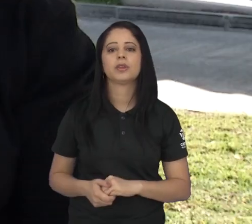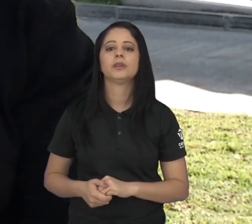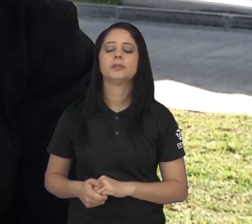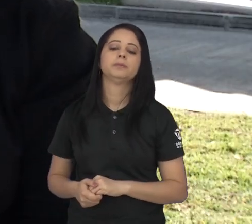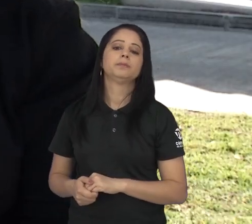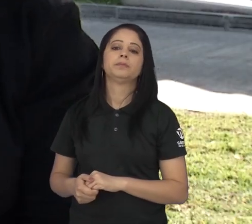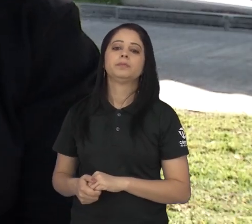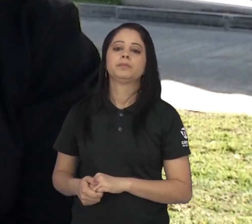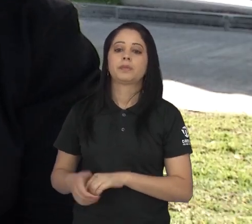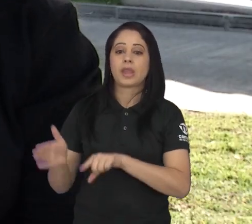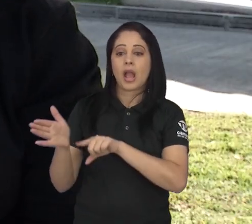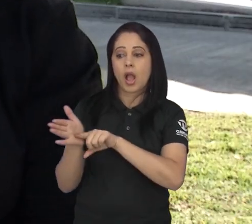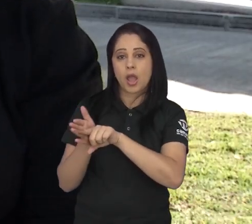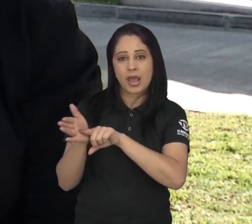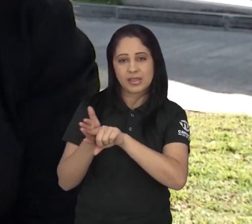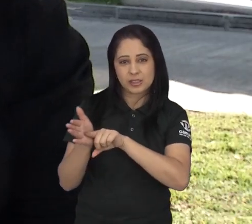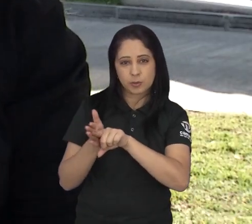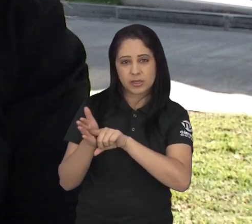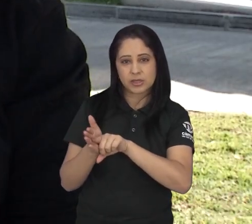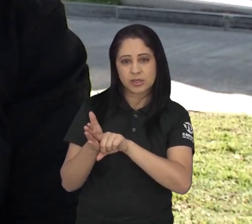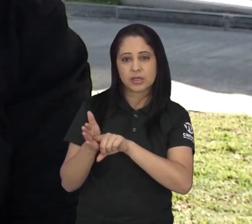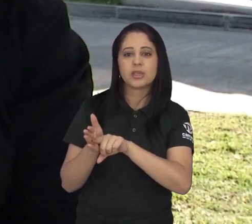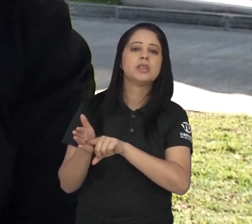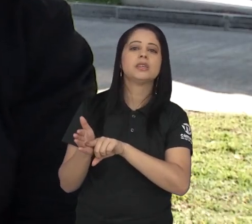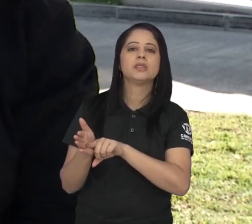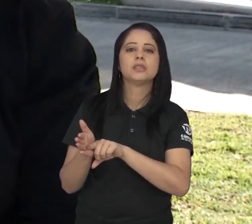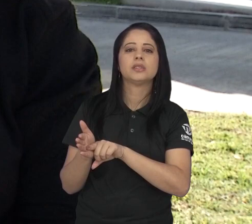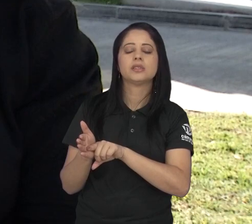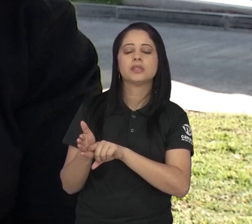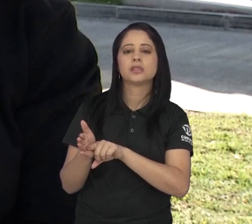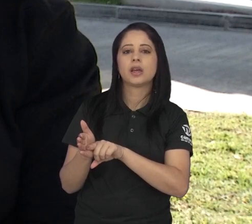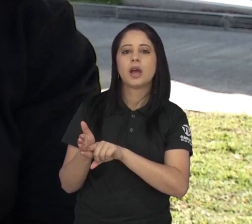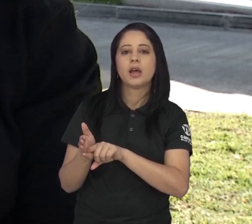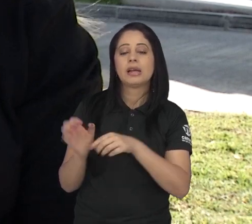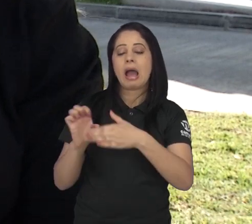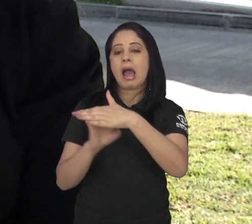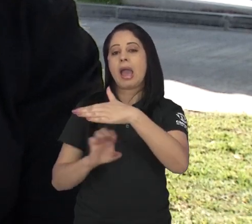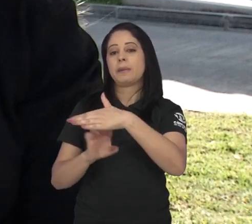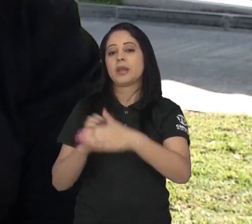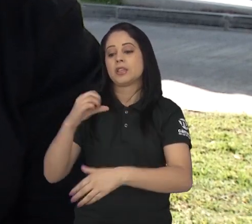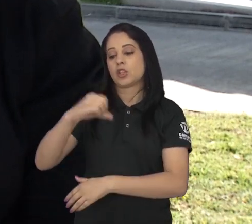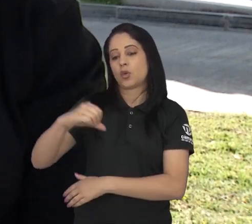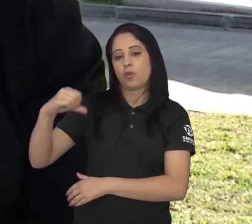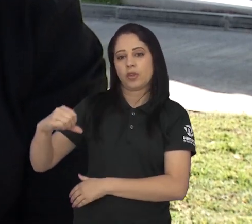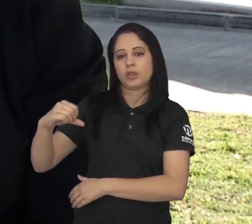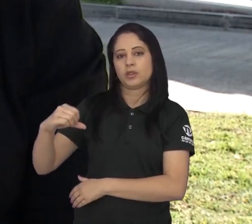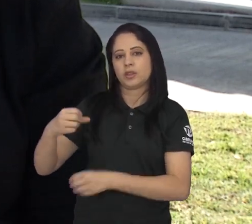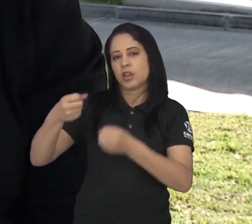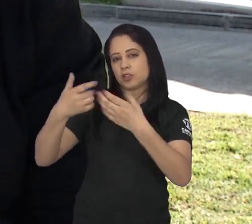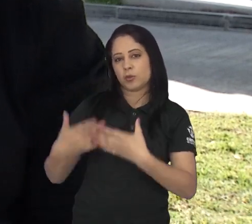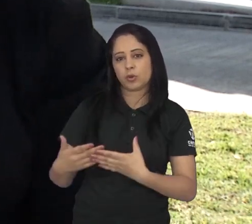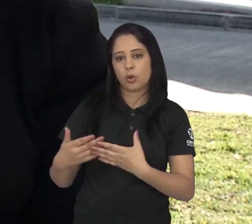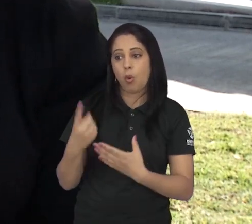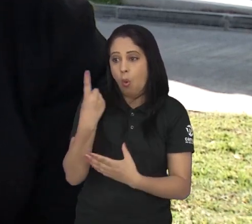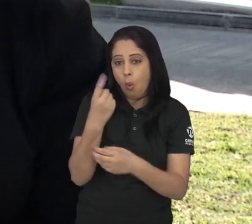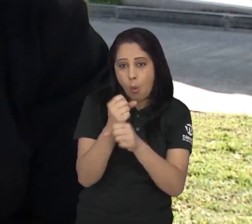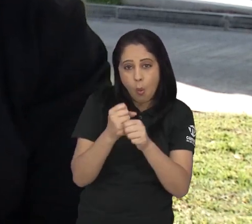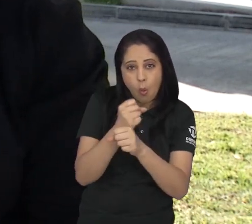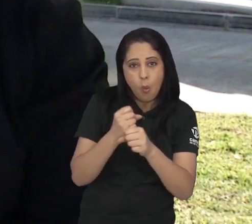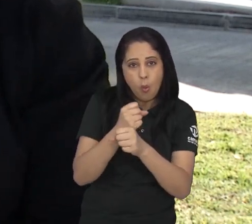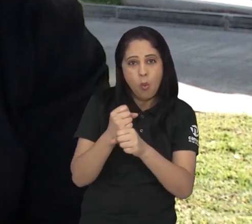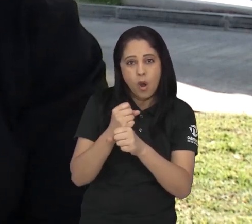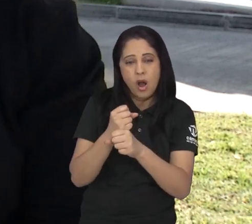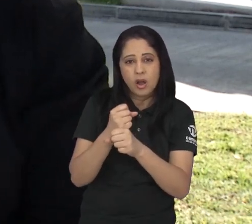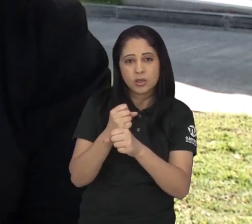uma pesquisa da 99 ano passado identificou que a cada um ano